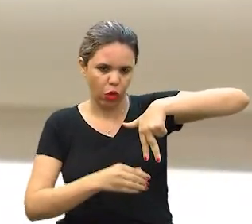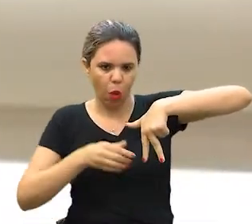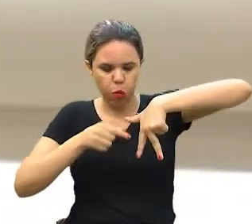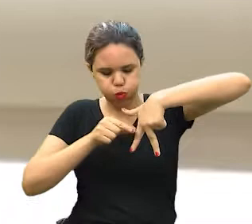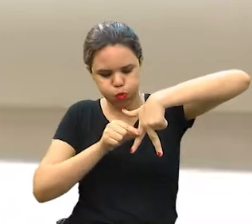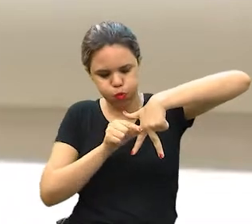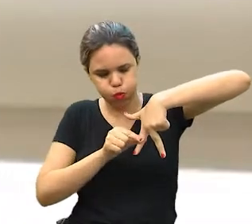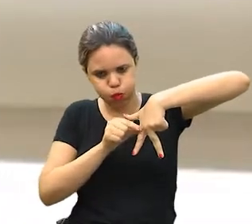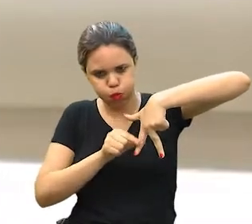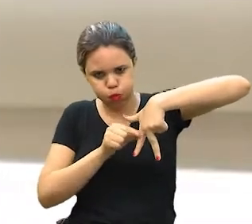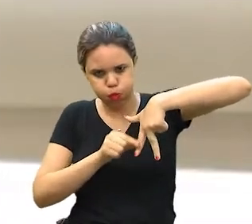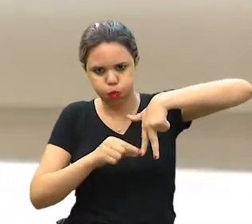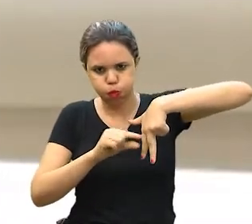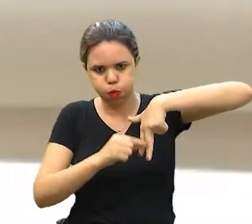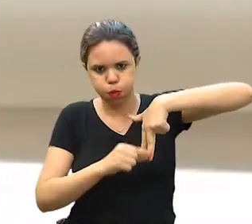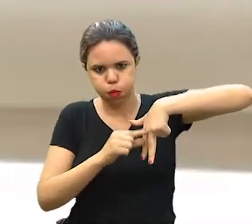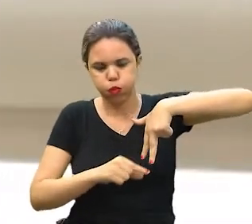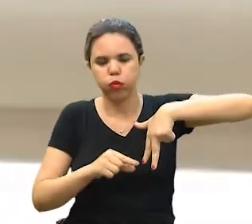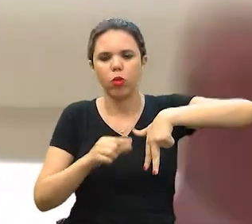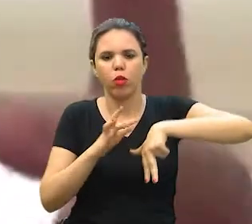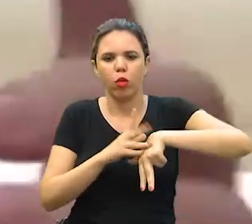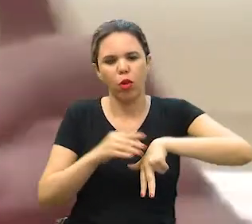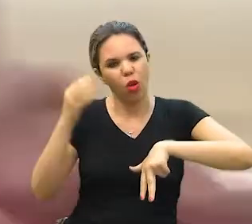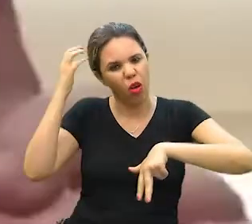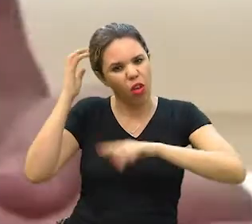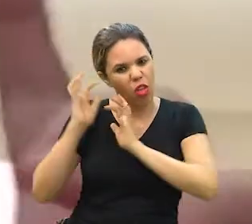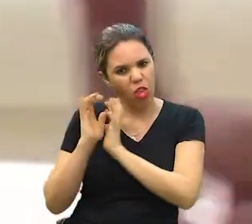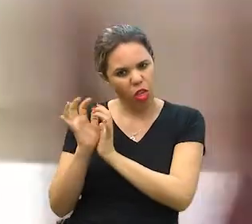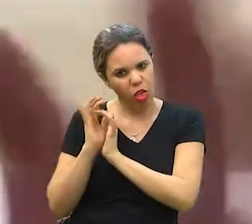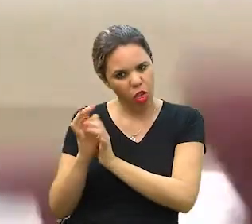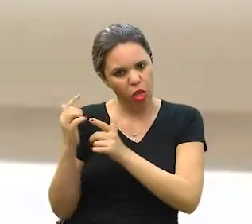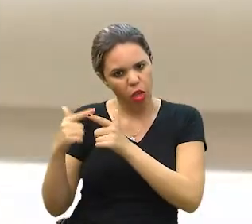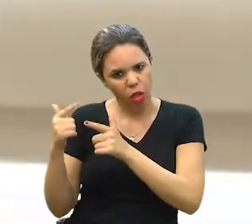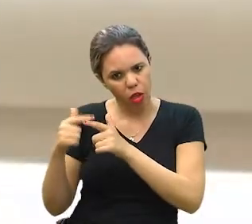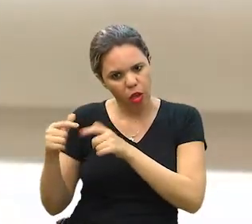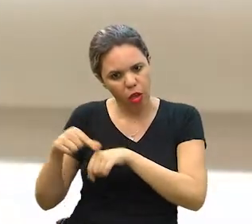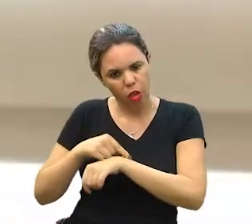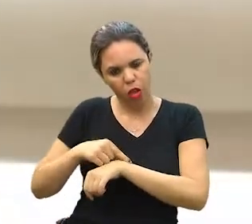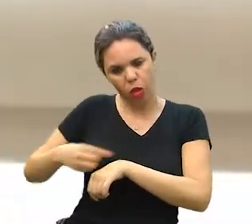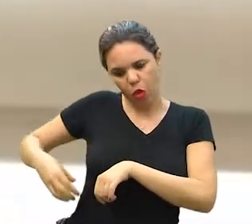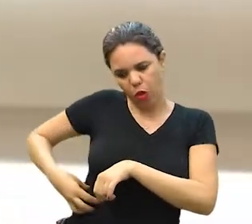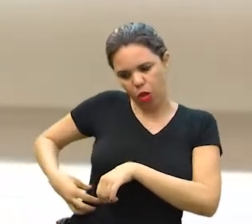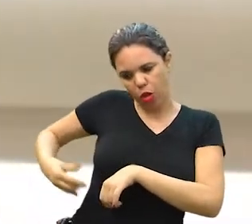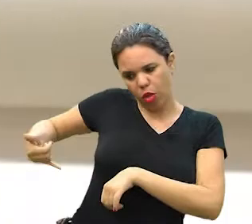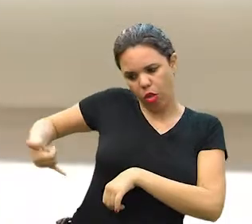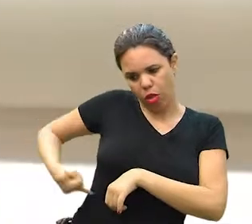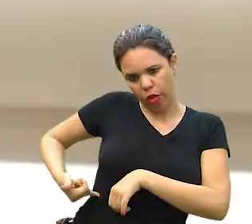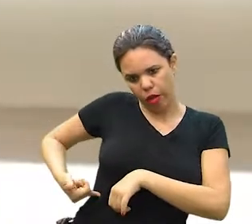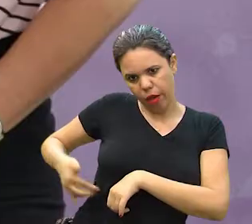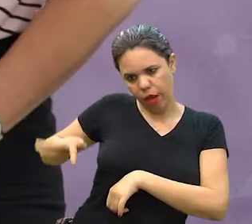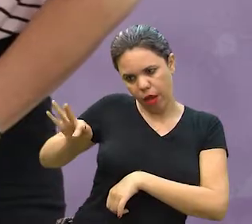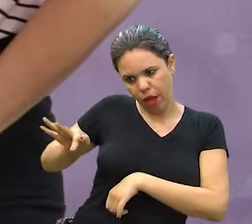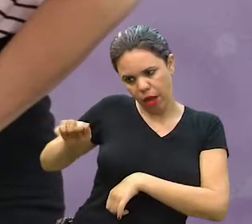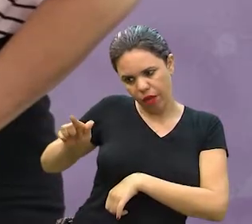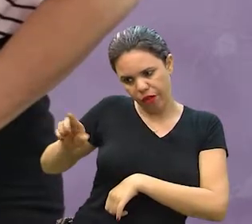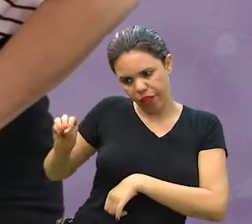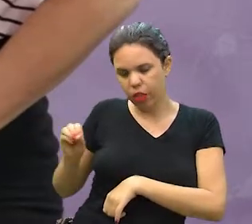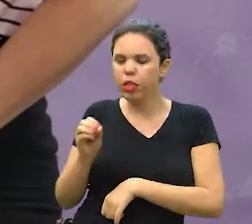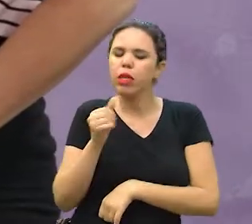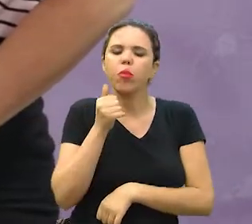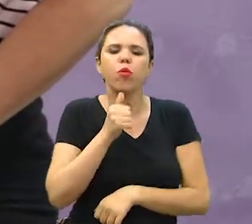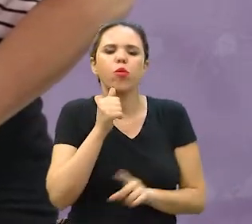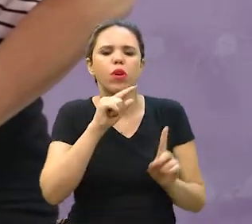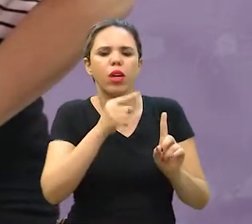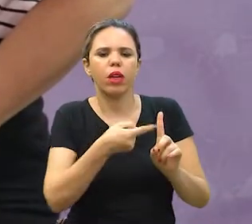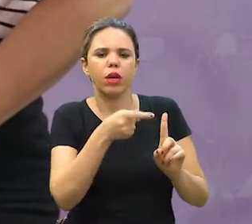na coxa, seguida por trombose cerebral e tromboses no fígado, Viviane. E